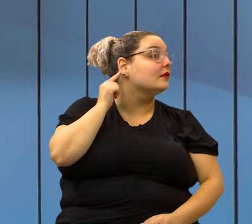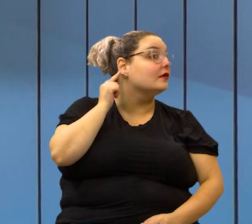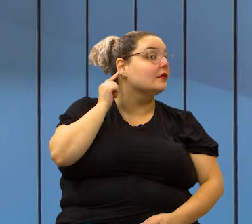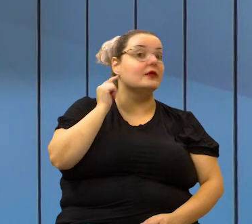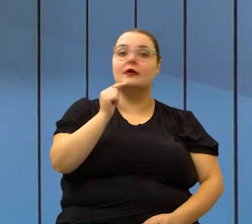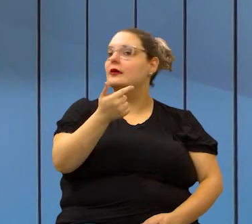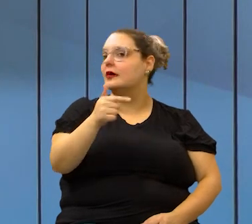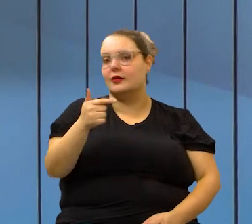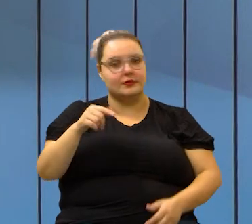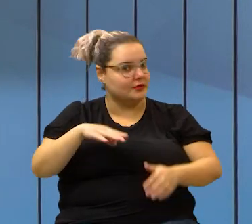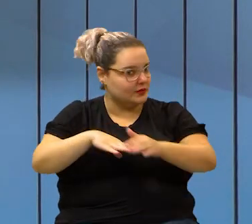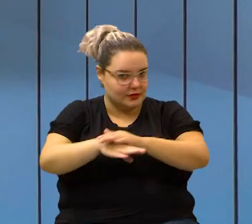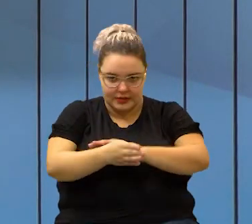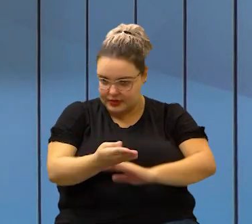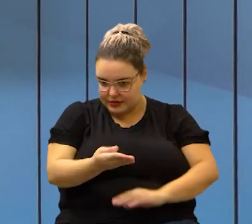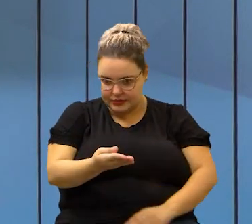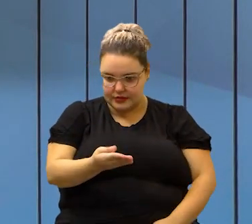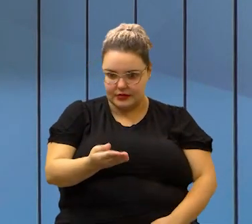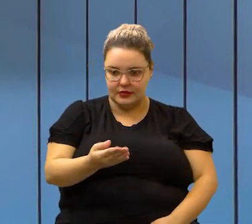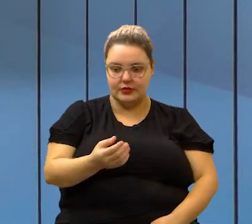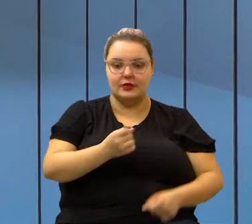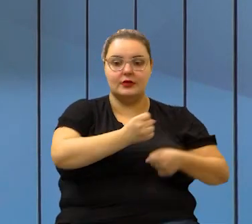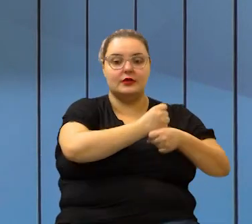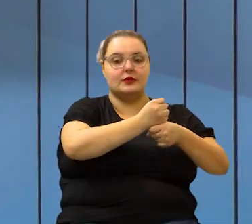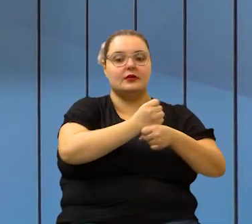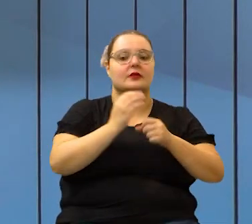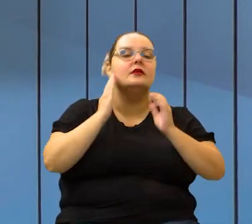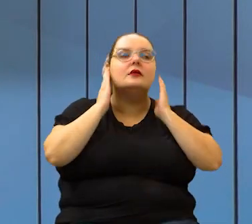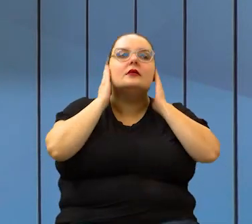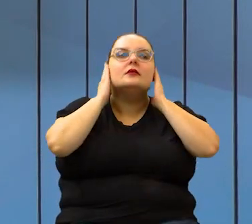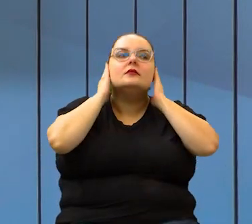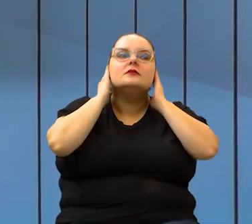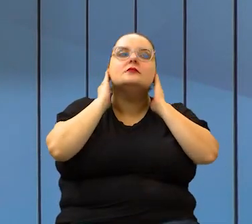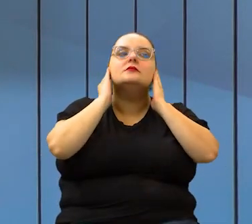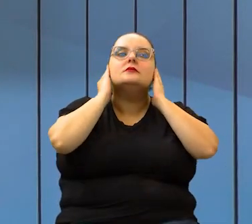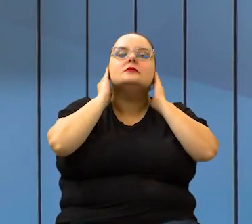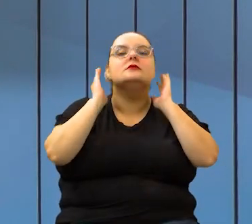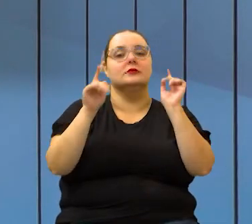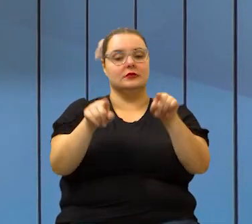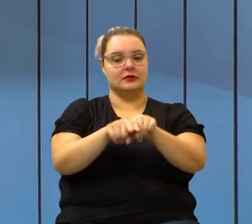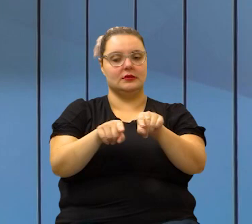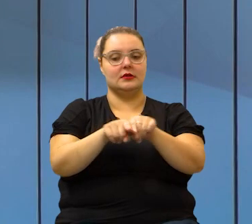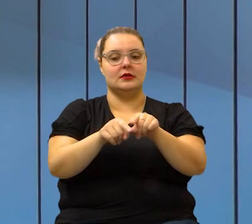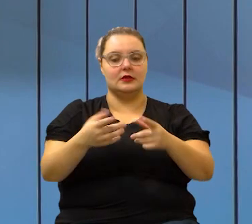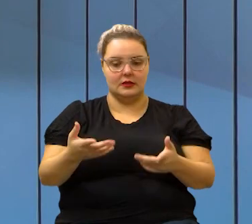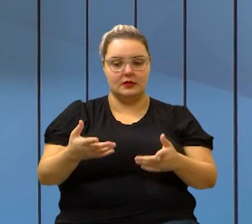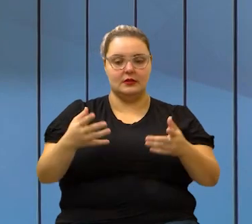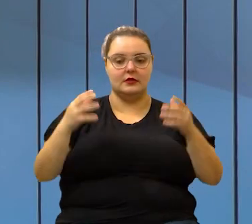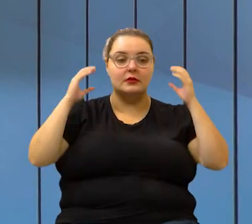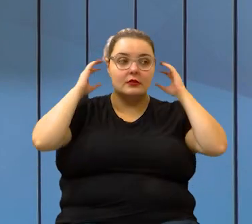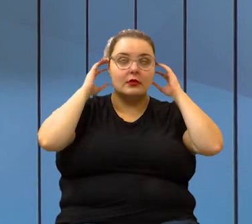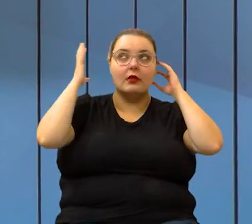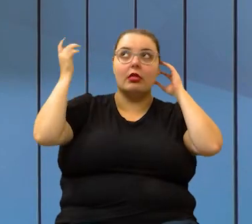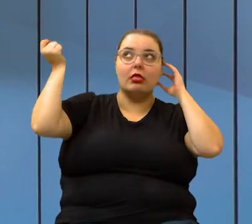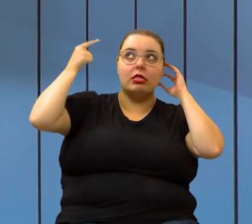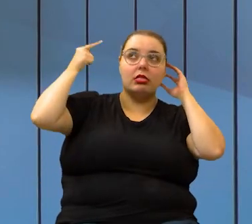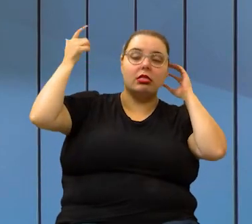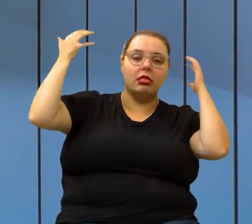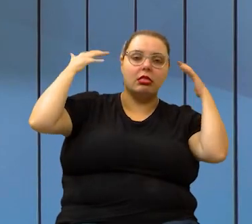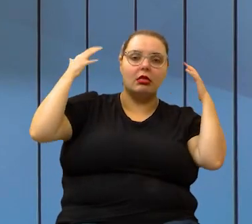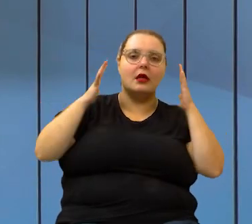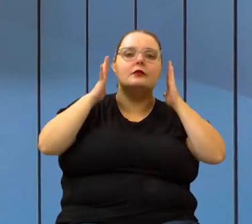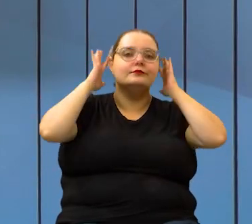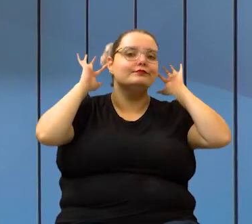eu não tinha esse hábito, há poucos anos adquiri, passa tudo aqui, também passa na orelha, que ela fica muito exposta,